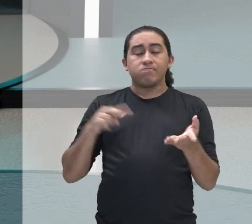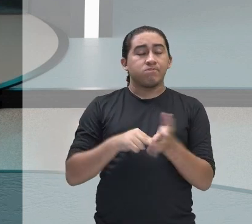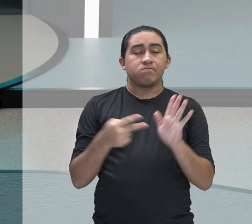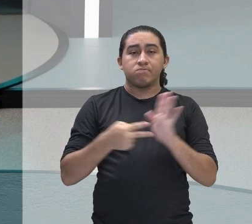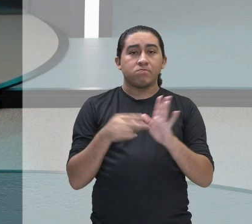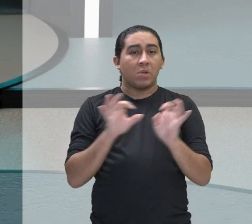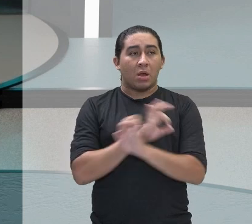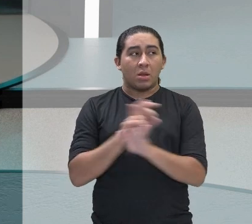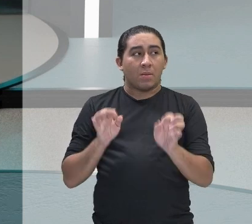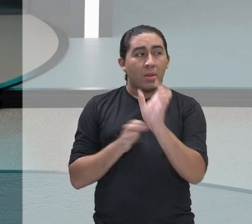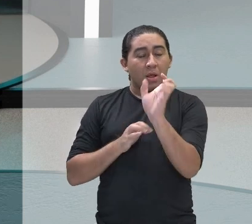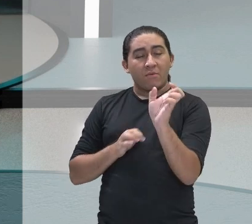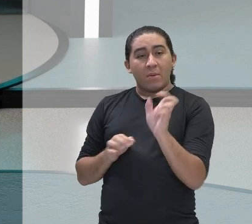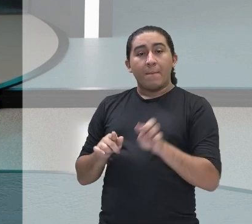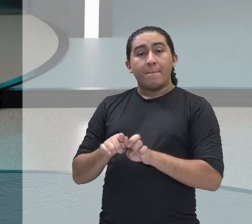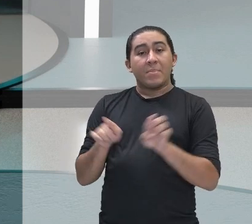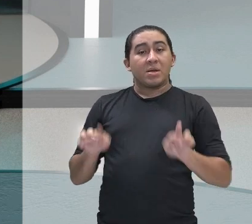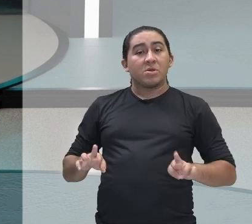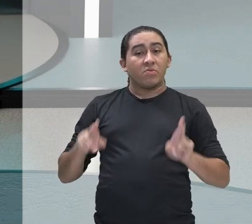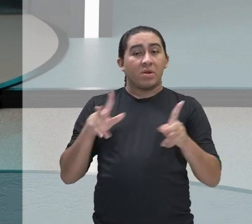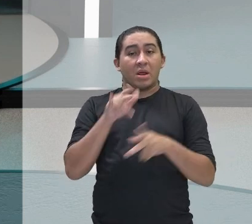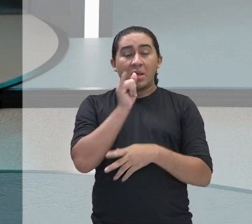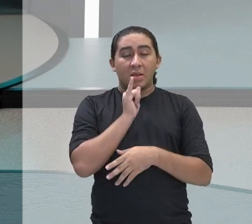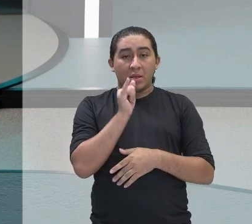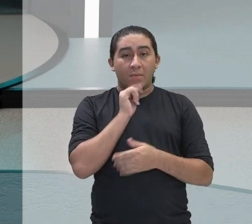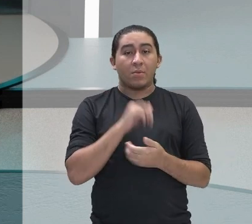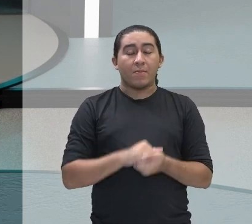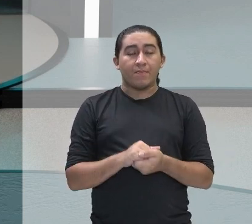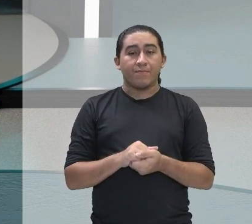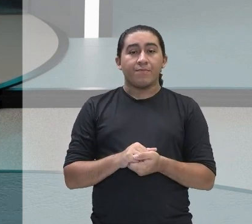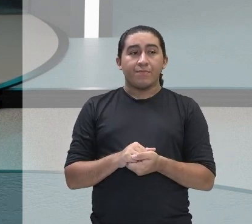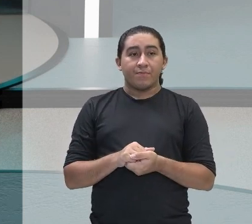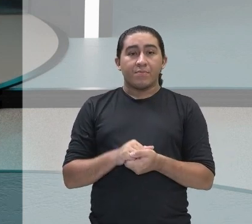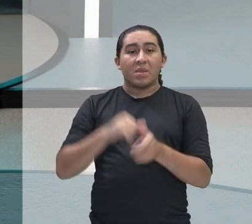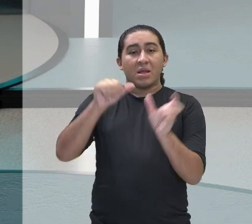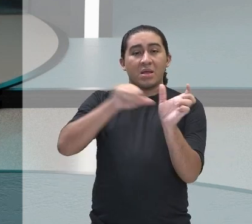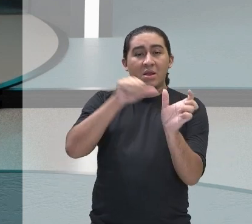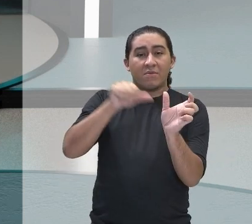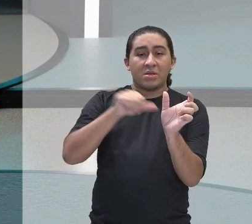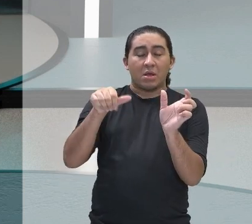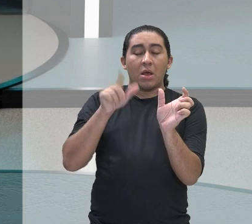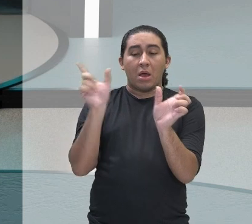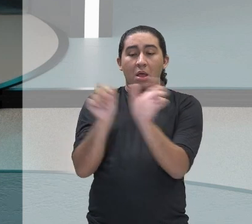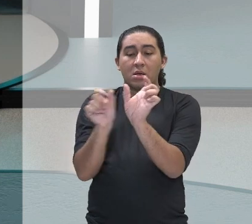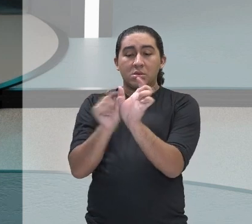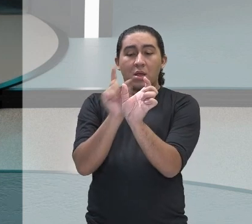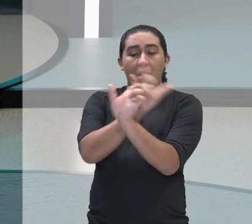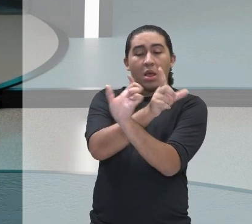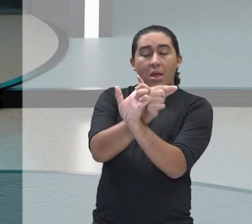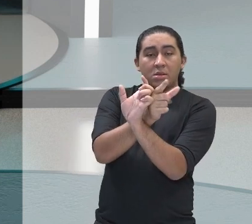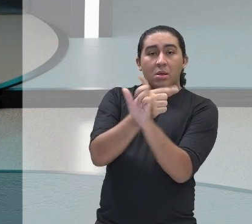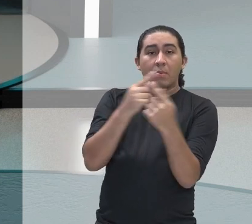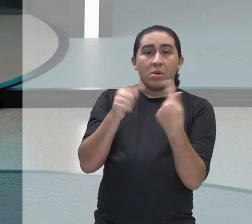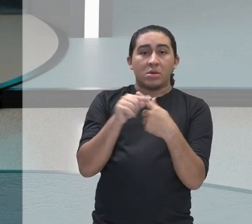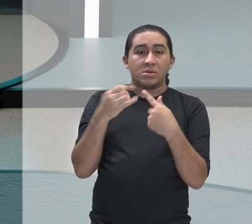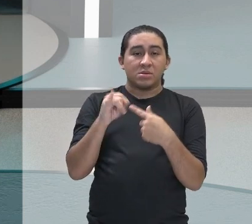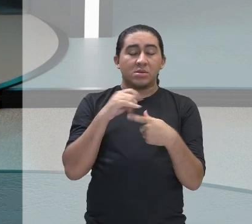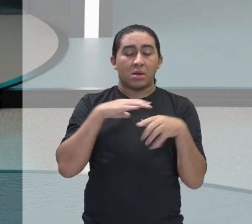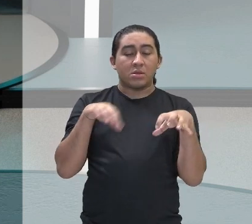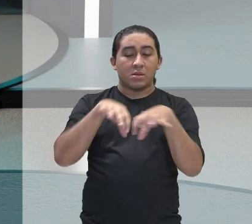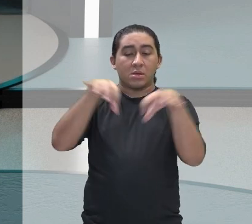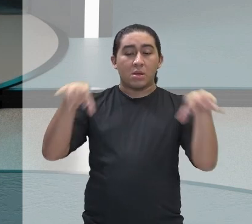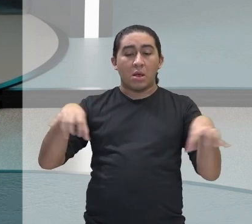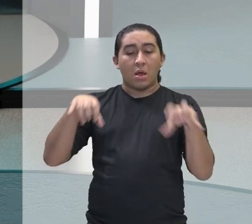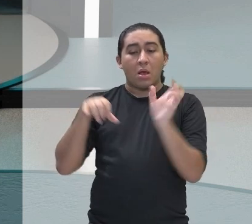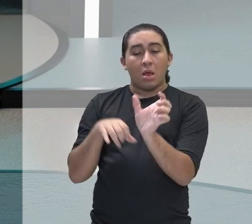sentido. Diferente da derivação prefixal e sufixal, porque se eu tirar o